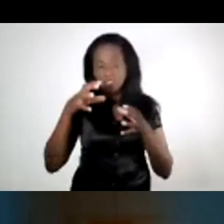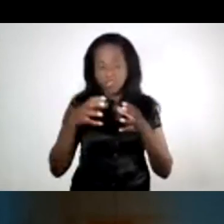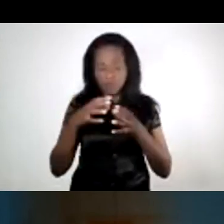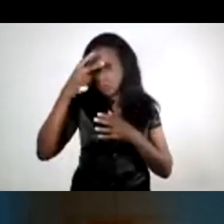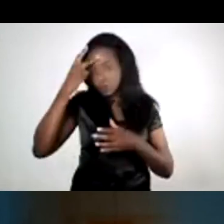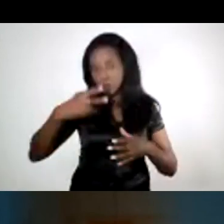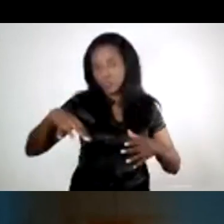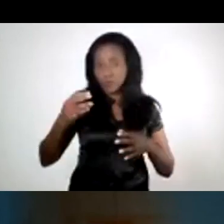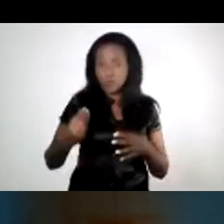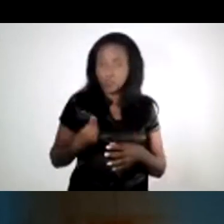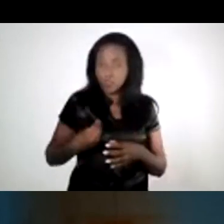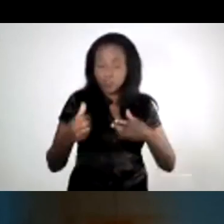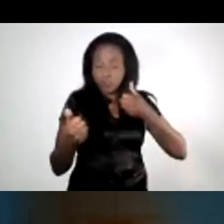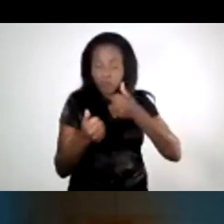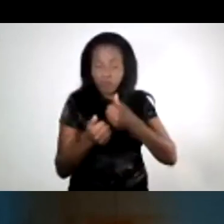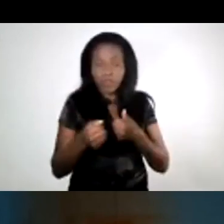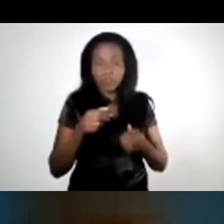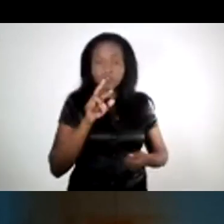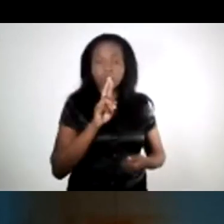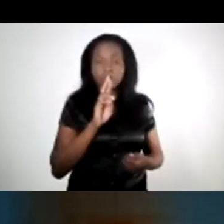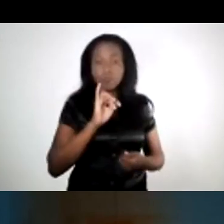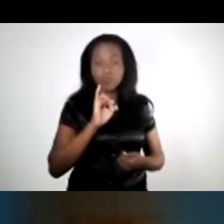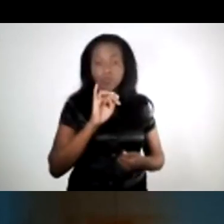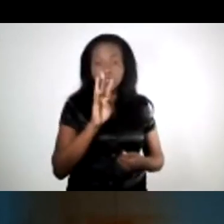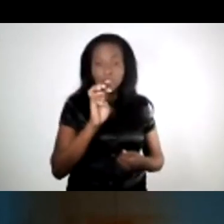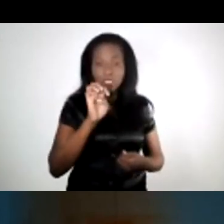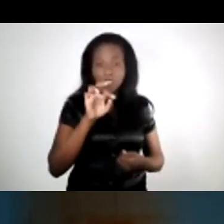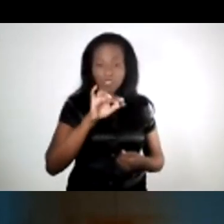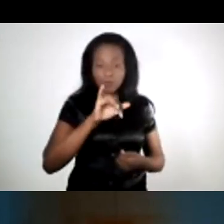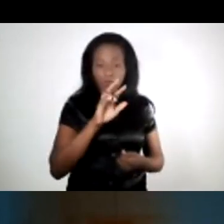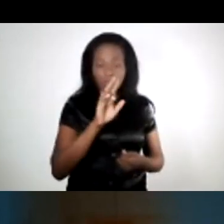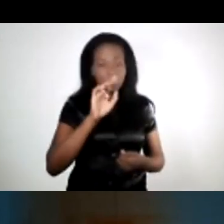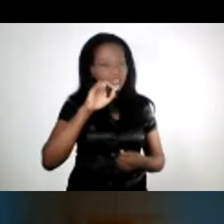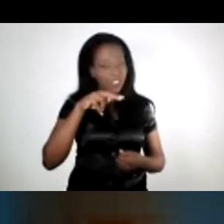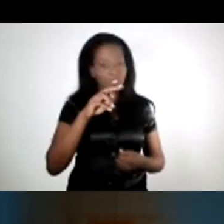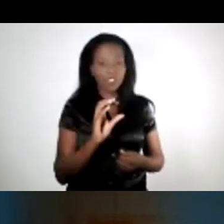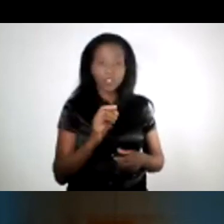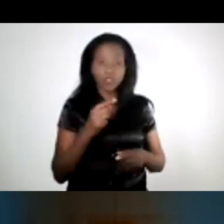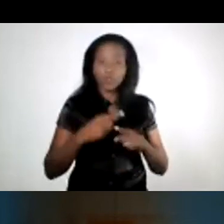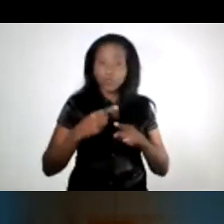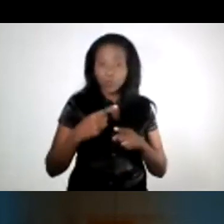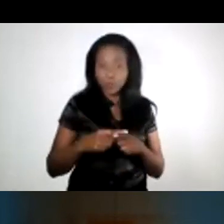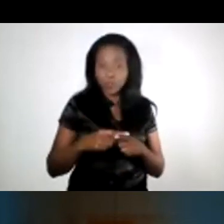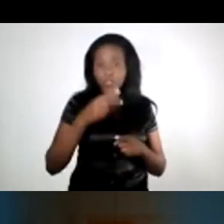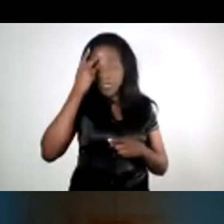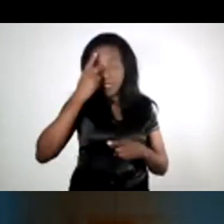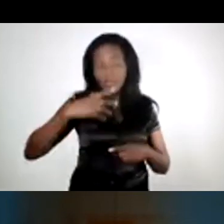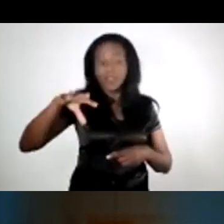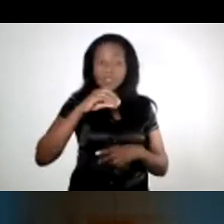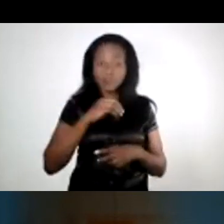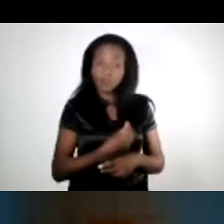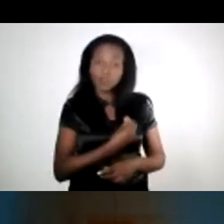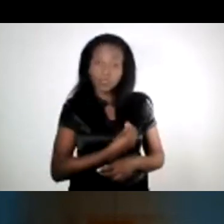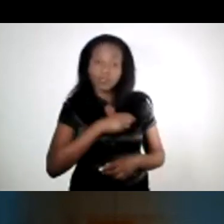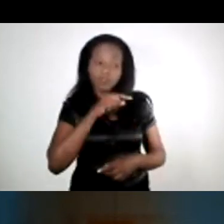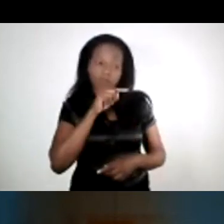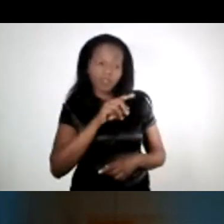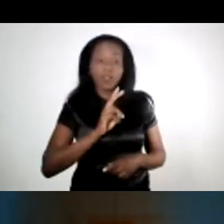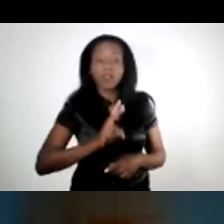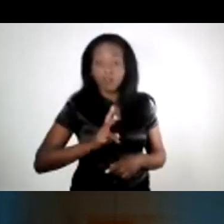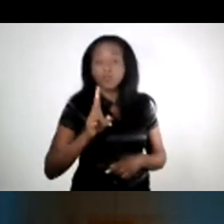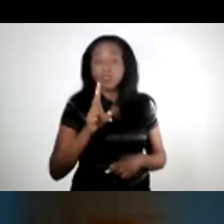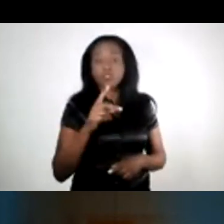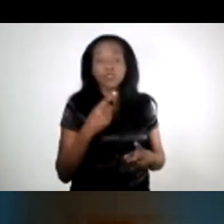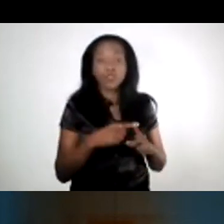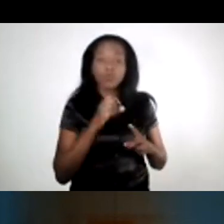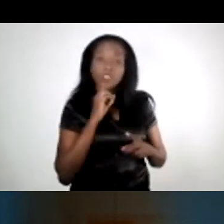tem ainda a floresta porque tem essas gentes dos lugares, né? Porque senão,